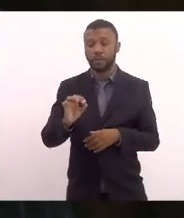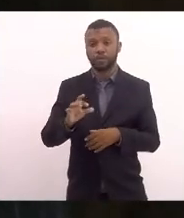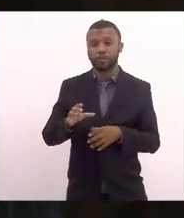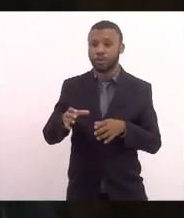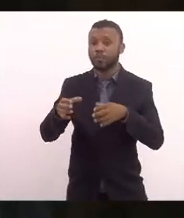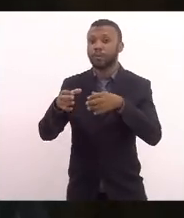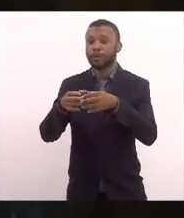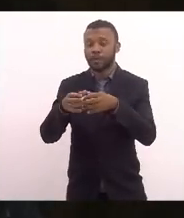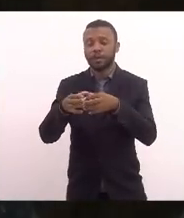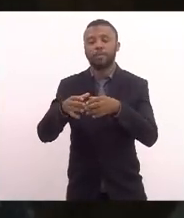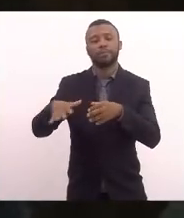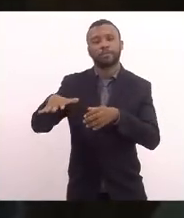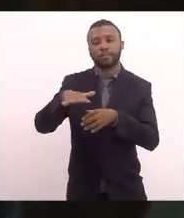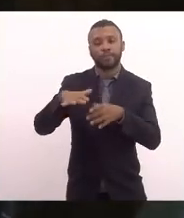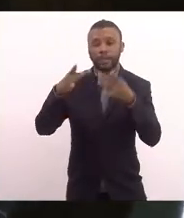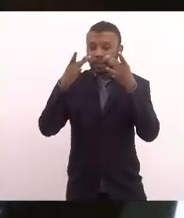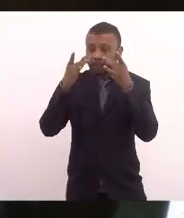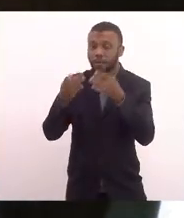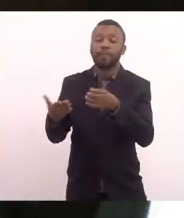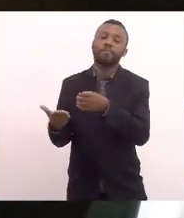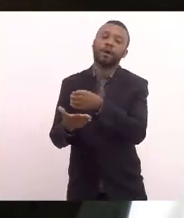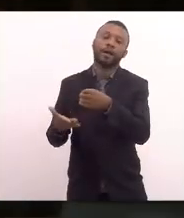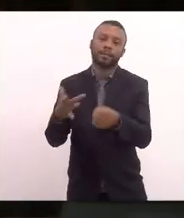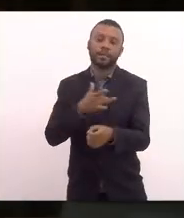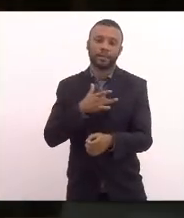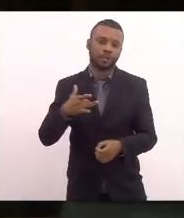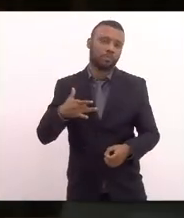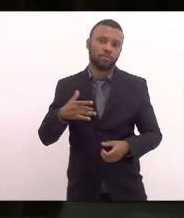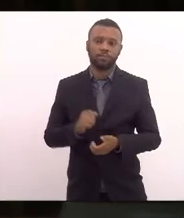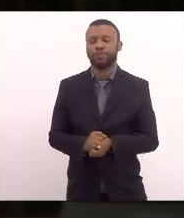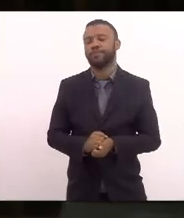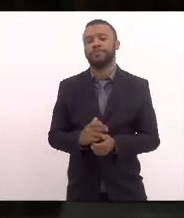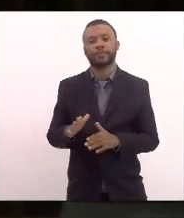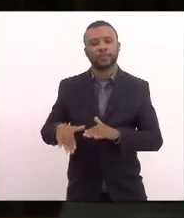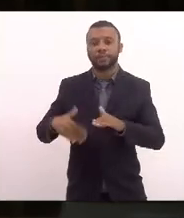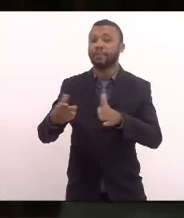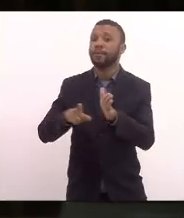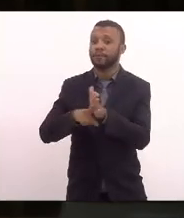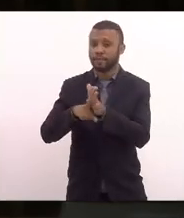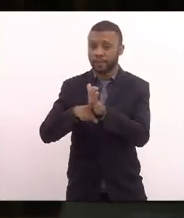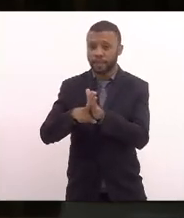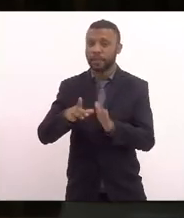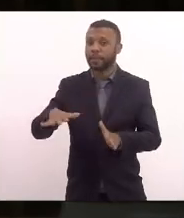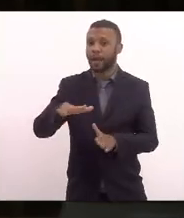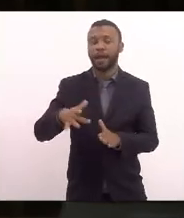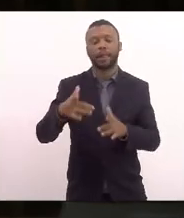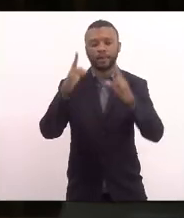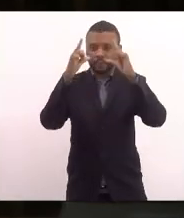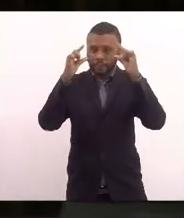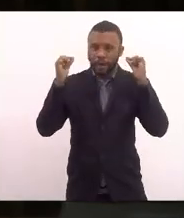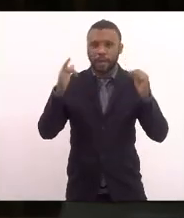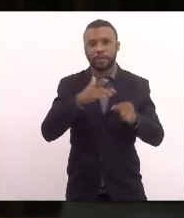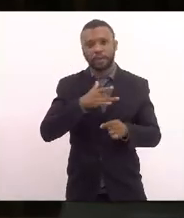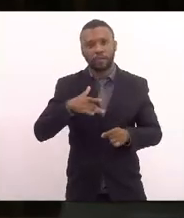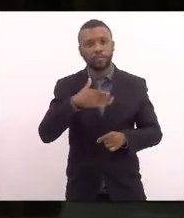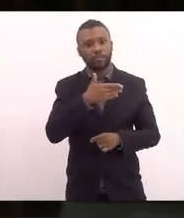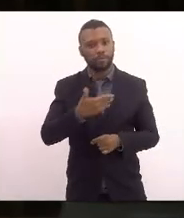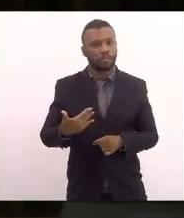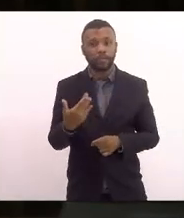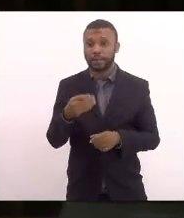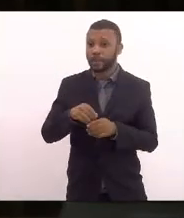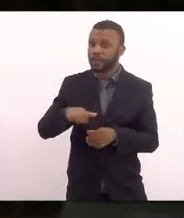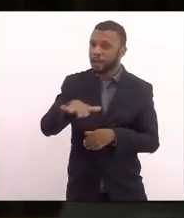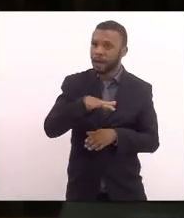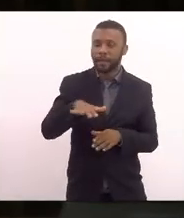Rede de Pesquisa em Atenção Primária à Saúde. Desenvolve pesquisas na área de enfermagem e saúde pública e no campo da saúde